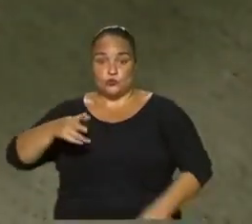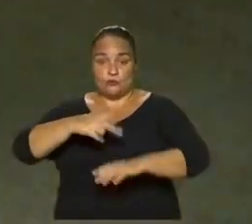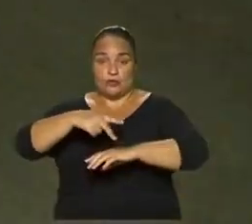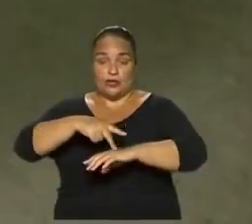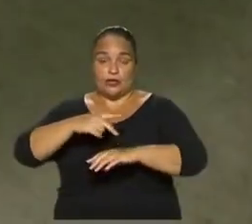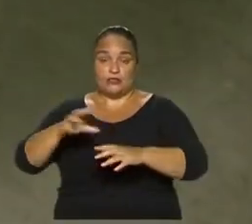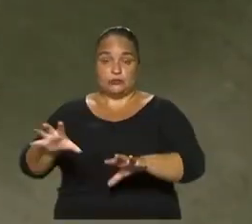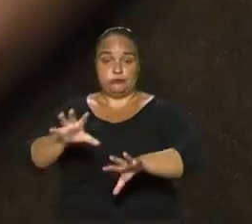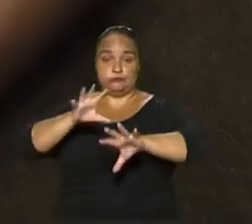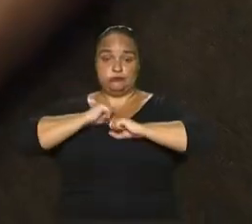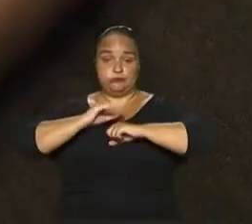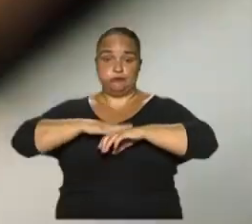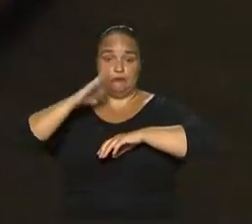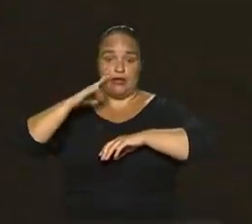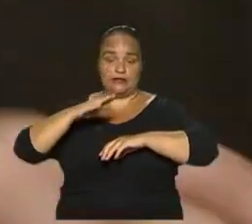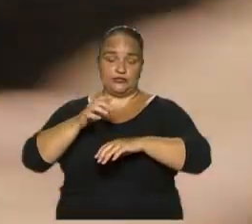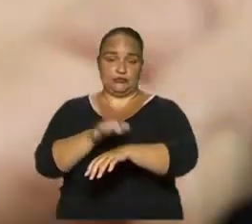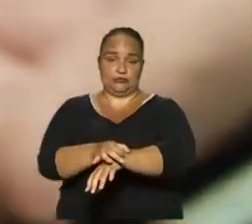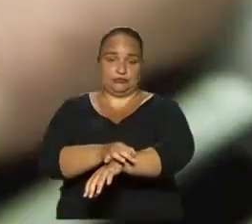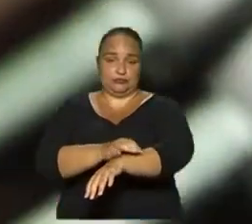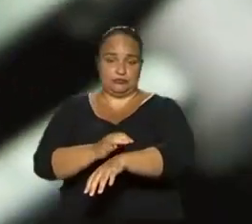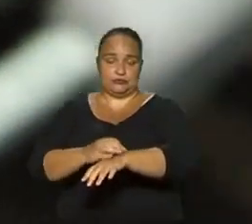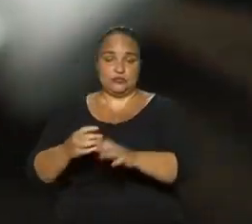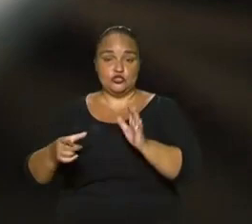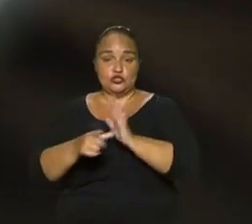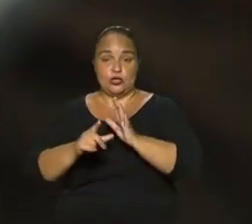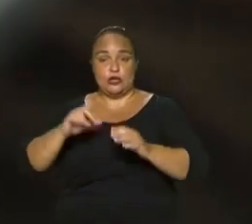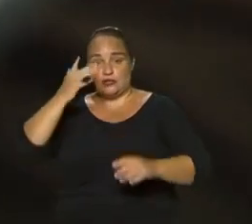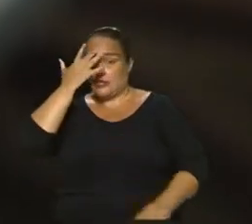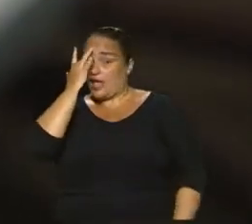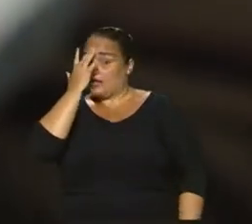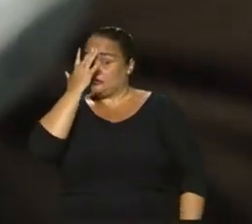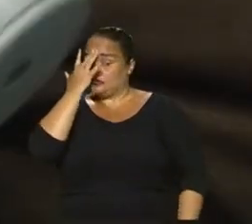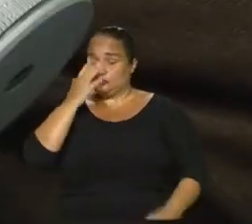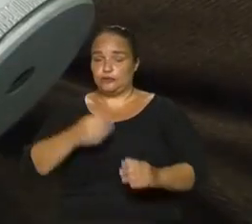pela hanseníase, ficando atrás apenas da Índia.